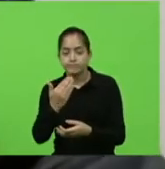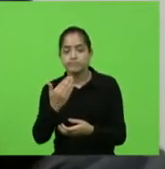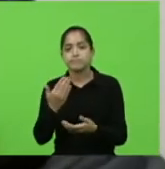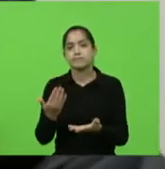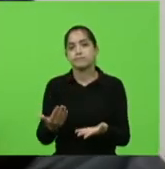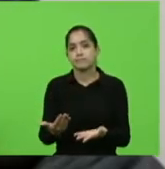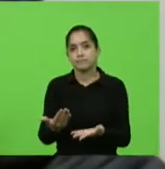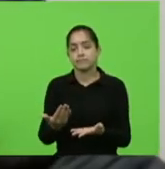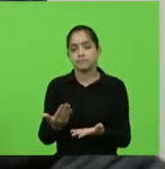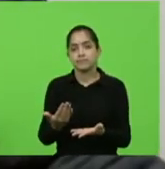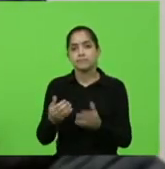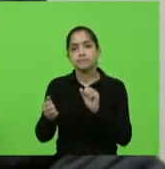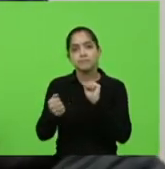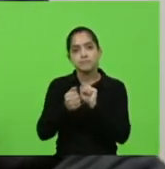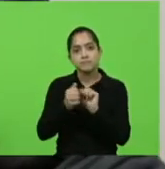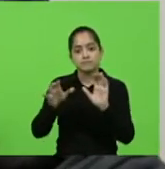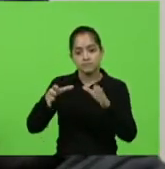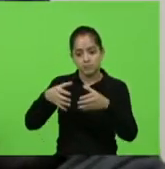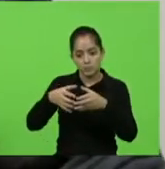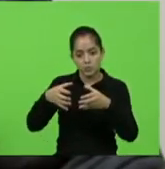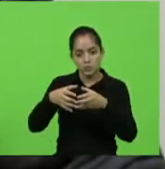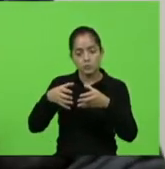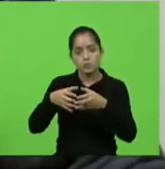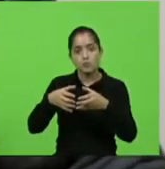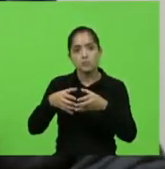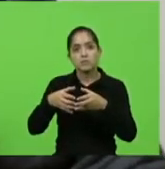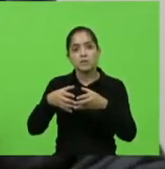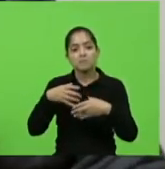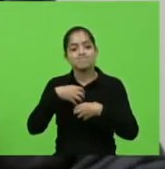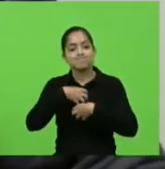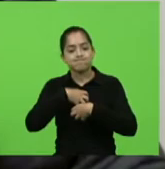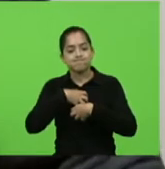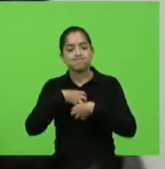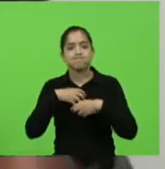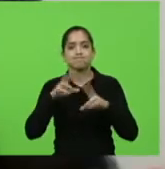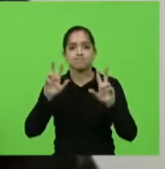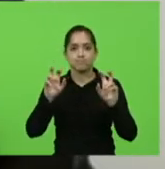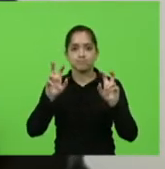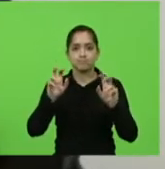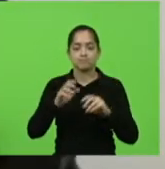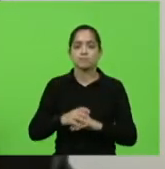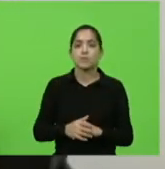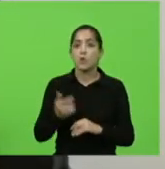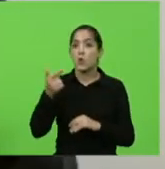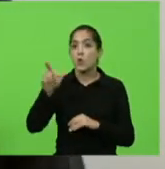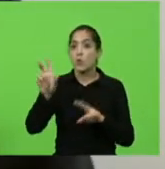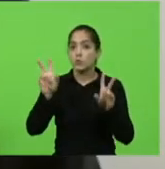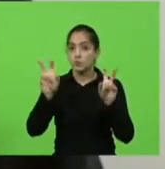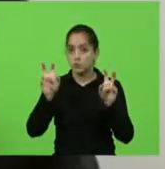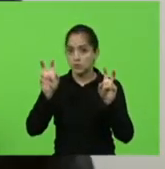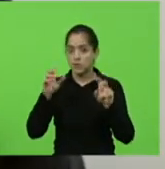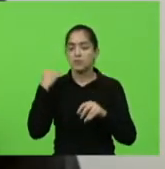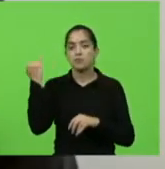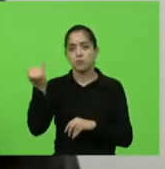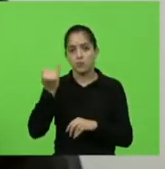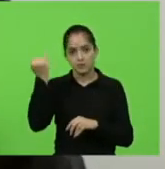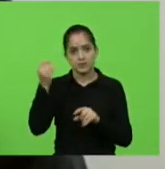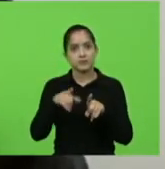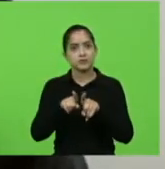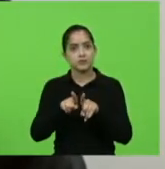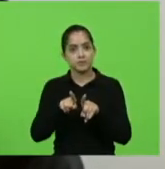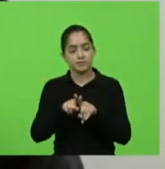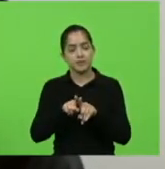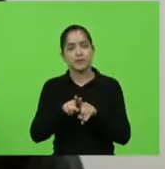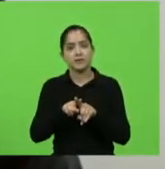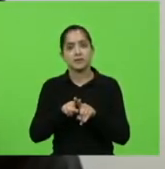sido, junto com a equipe, muito sensível a essa questão toda. E um outro tema importante que eu gostaria assim